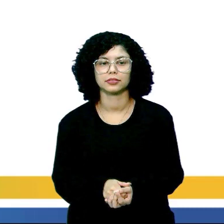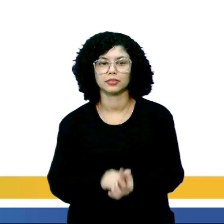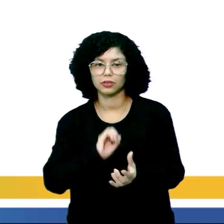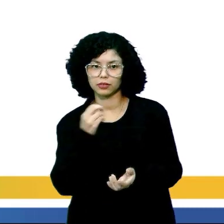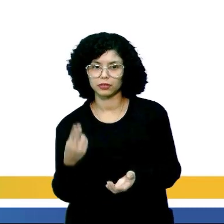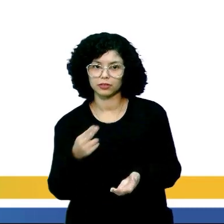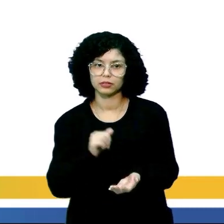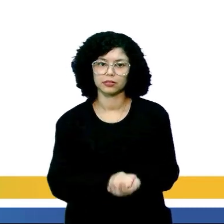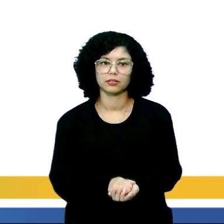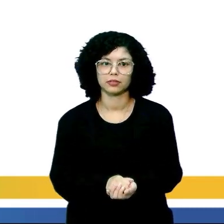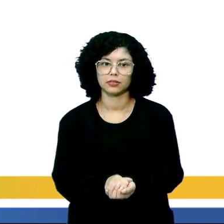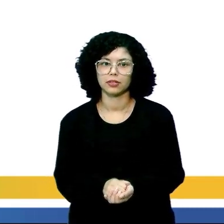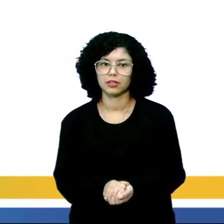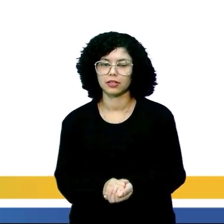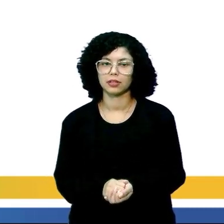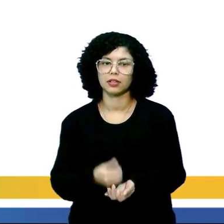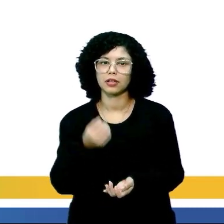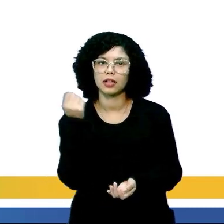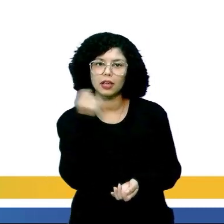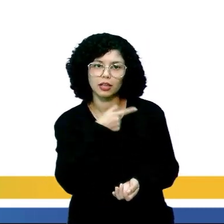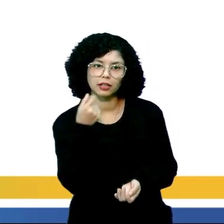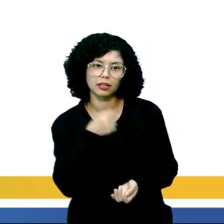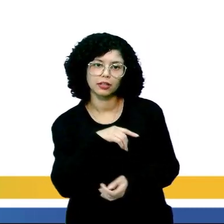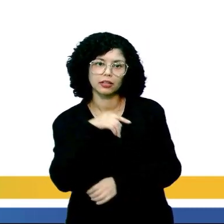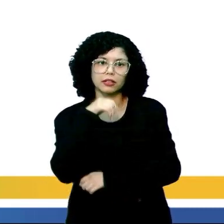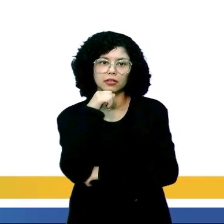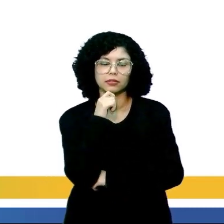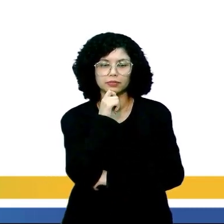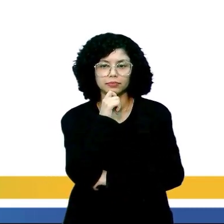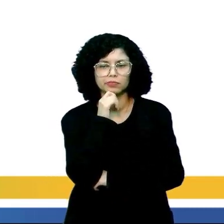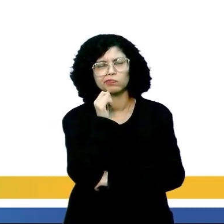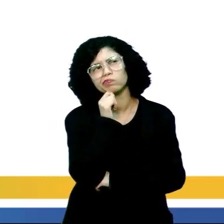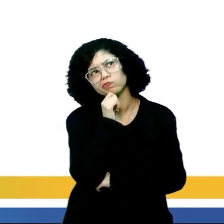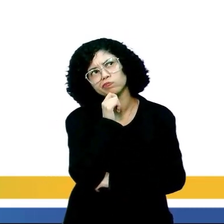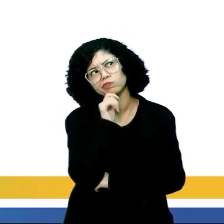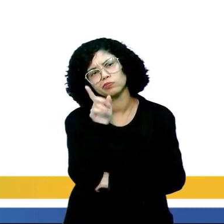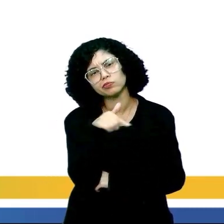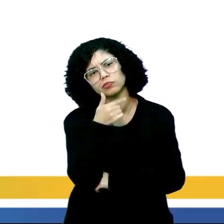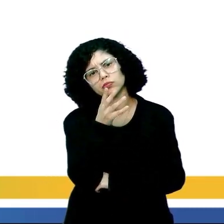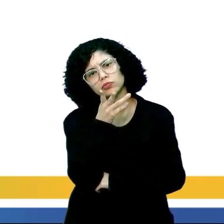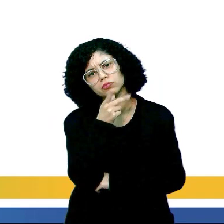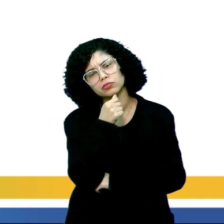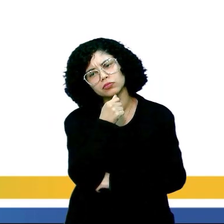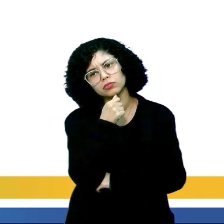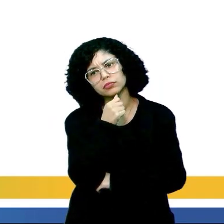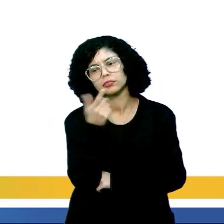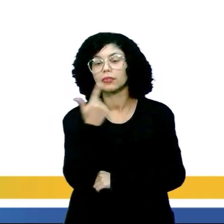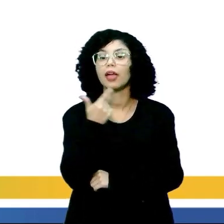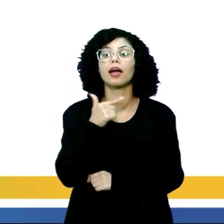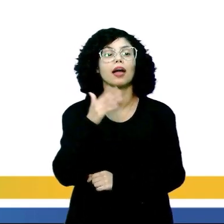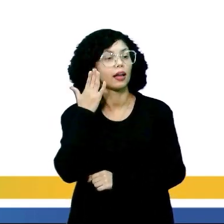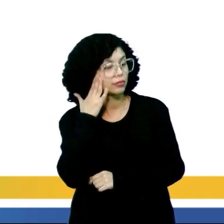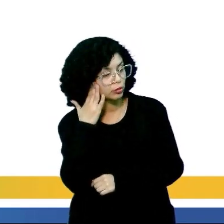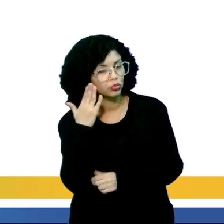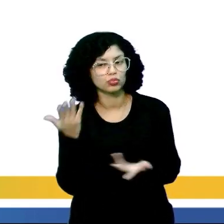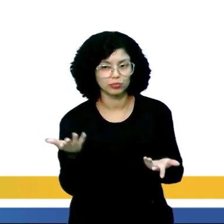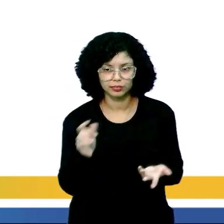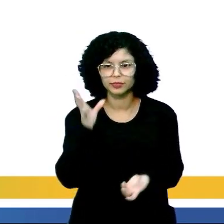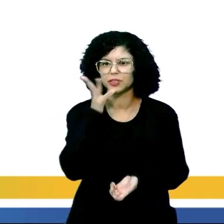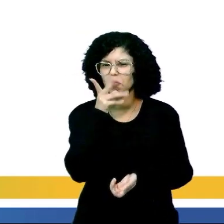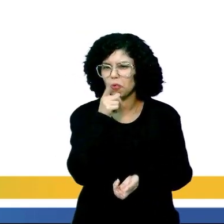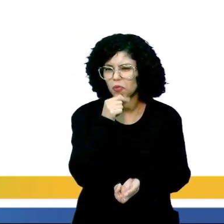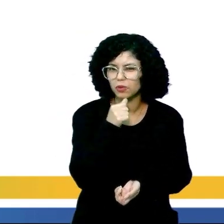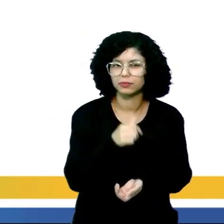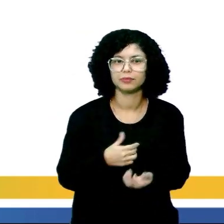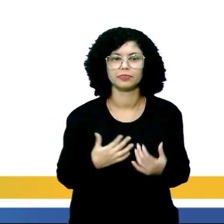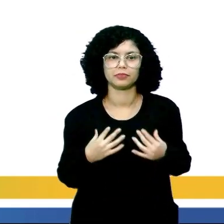Ou seja, quando a pessoa te conta uma piada e você só entende depois que todo mundo riu, né? Tá todo mundo rindo, você não entendeu. Aí sempre